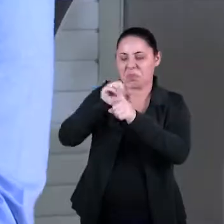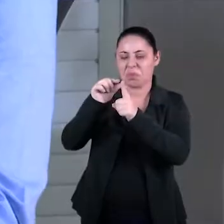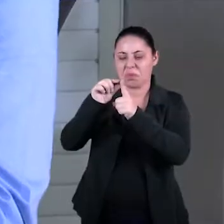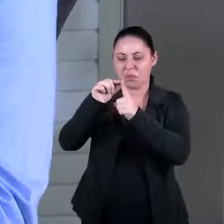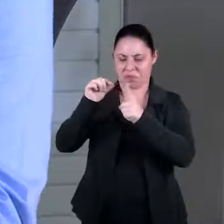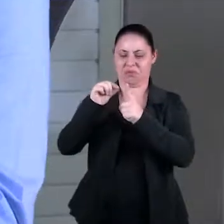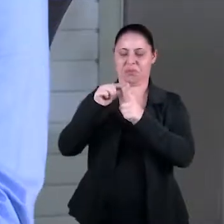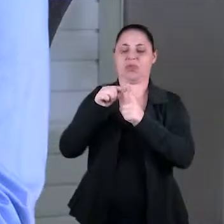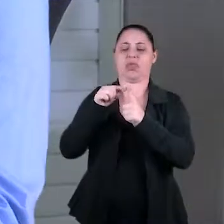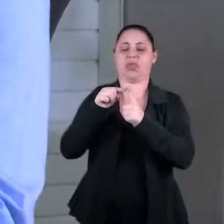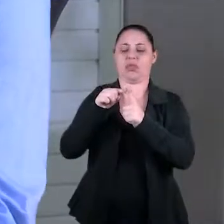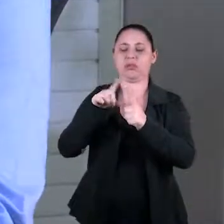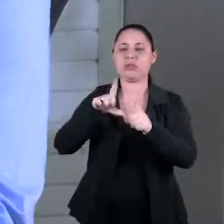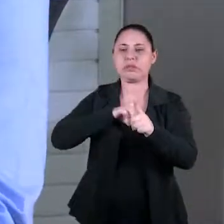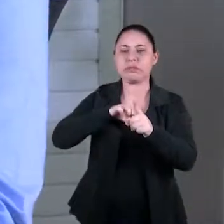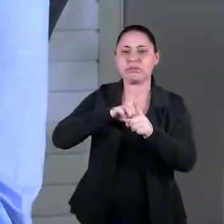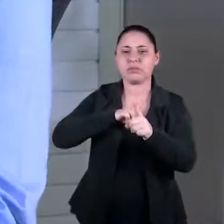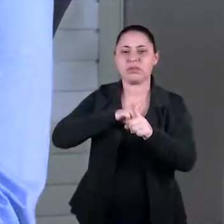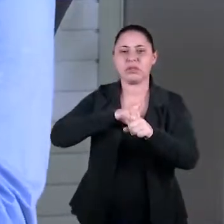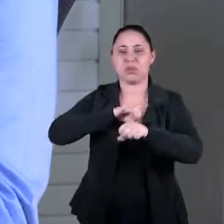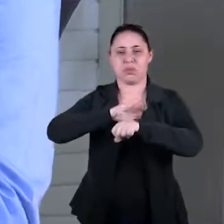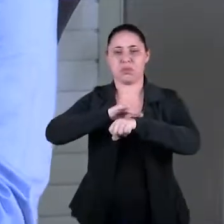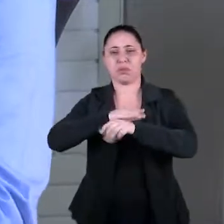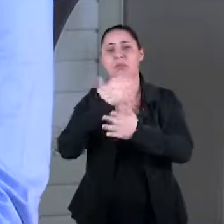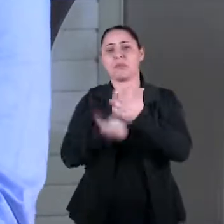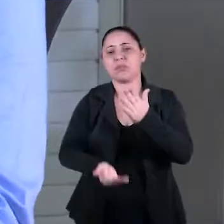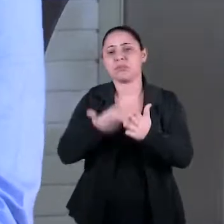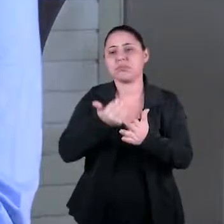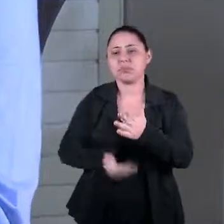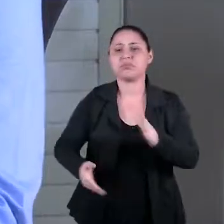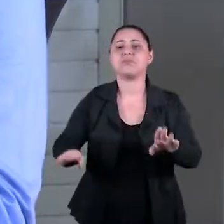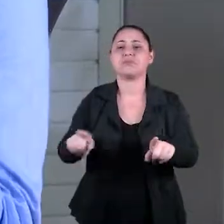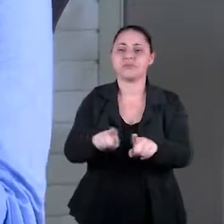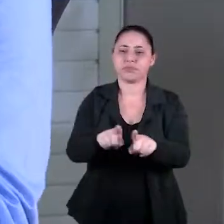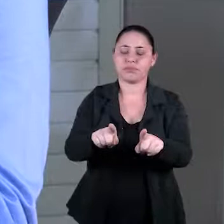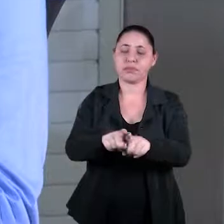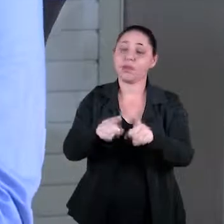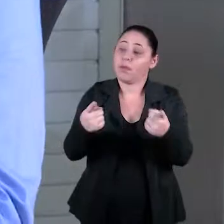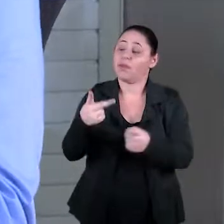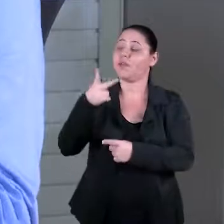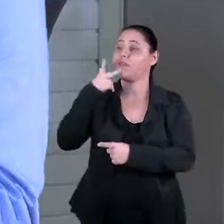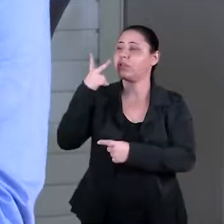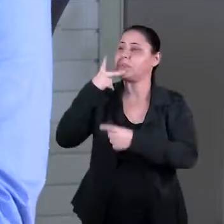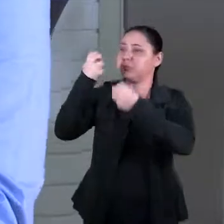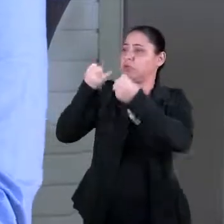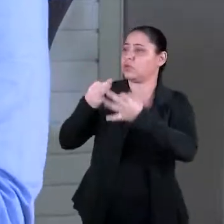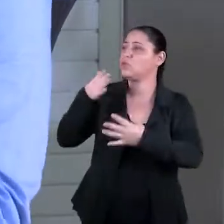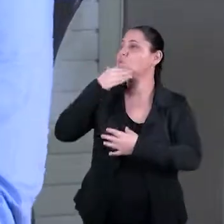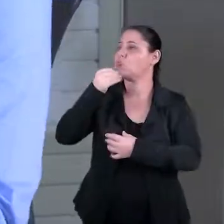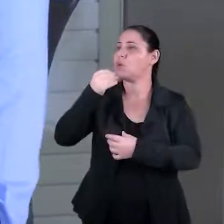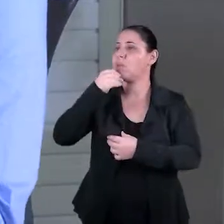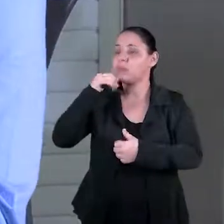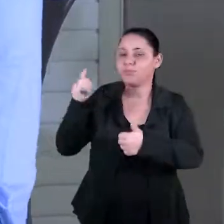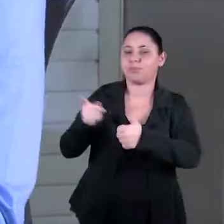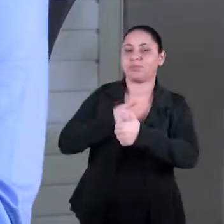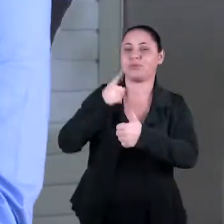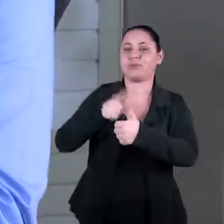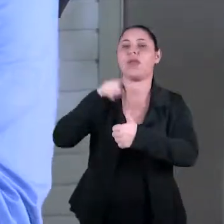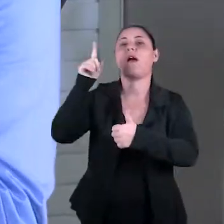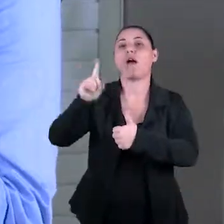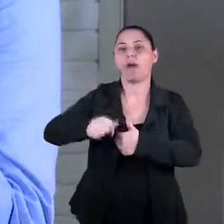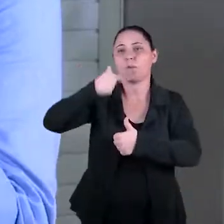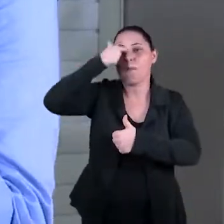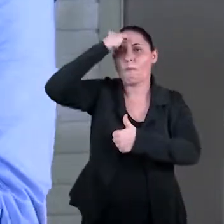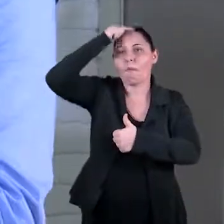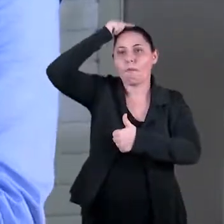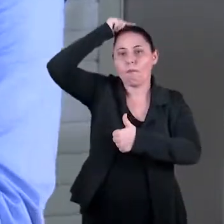inflamatório infeccioso, às vezes bacteriano, também pode induzir uma queda. Mas falando de homens, queda de cabelo, com certeza a principal